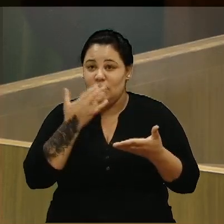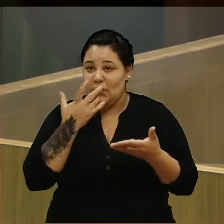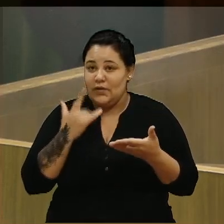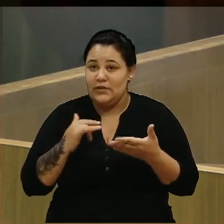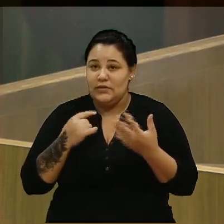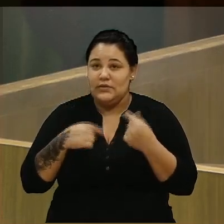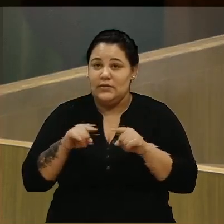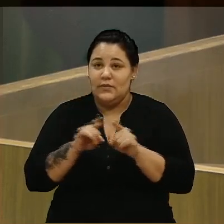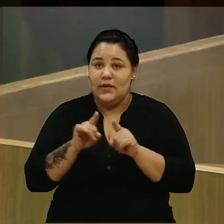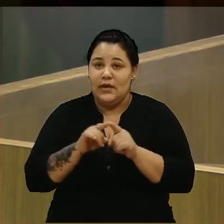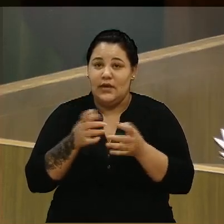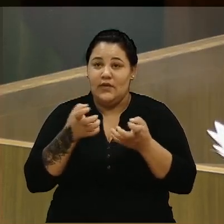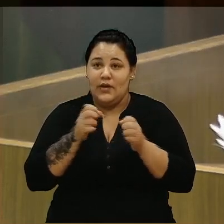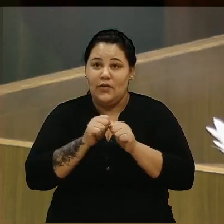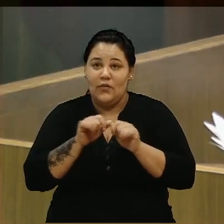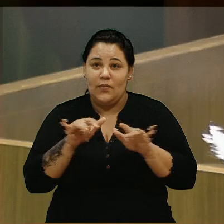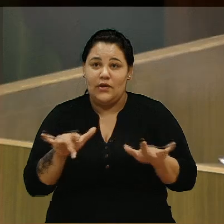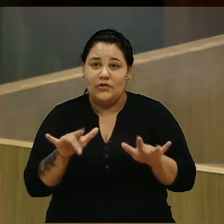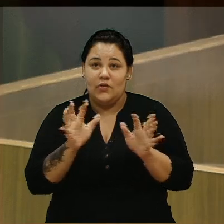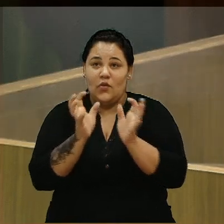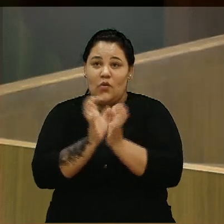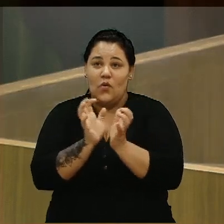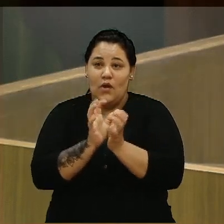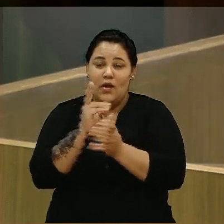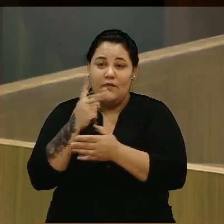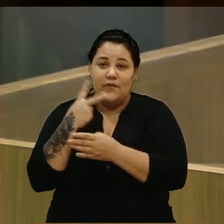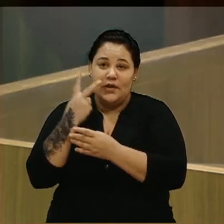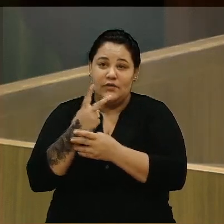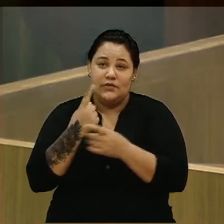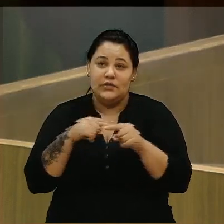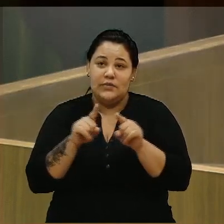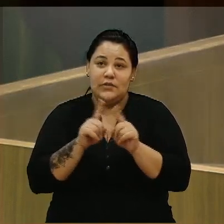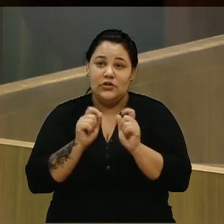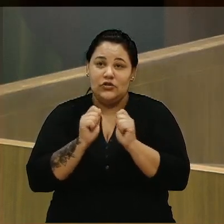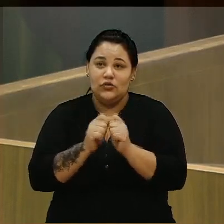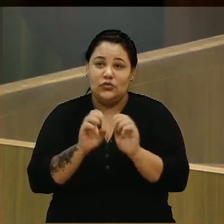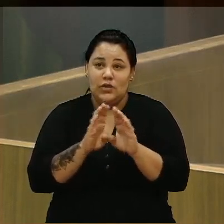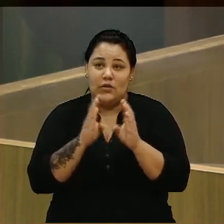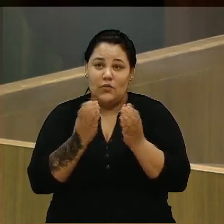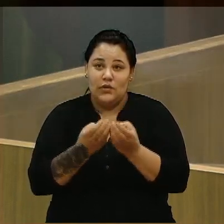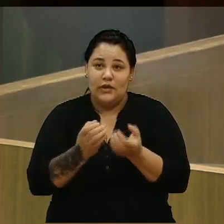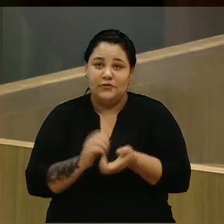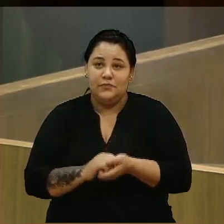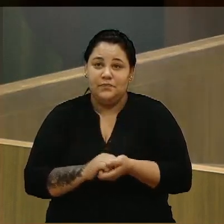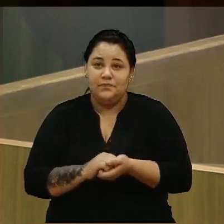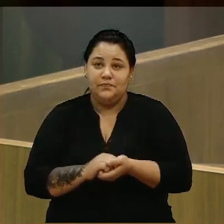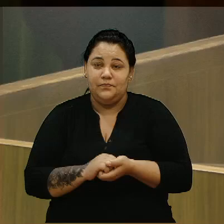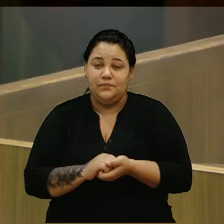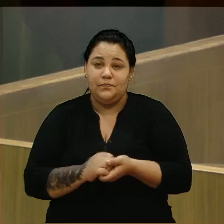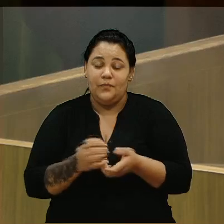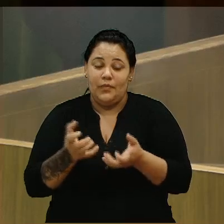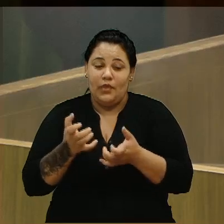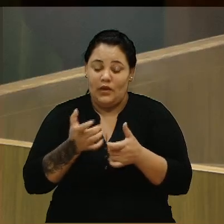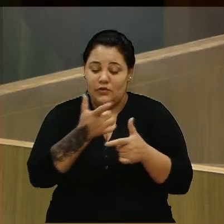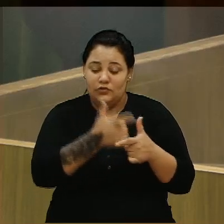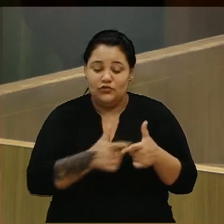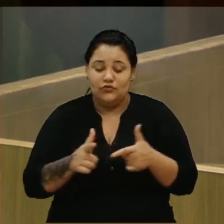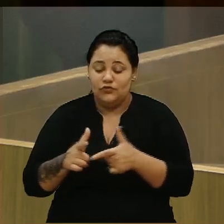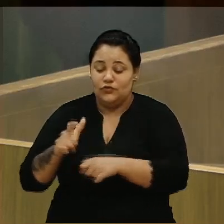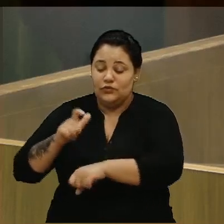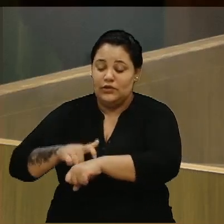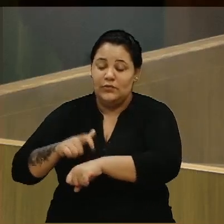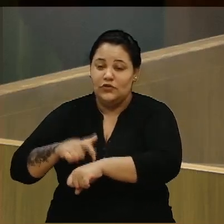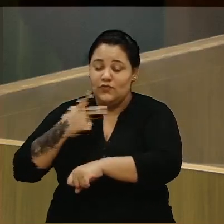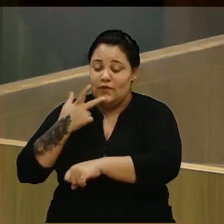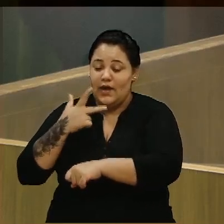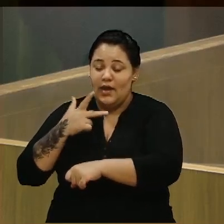eu queria compartilhar com os colegas vereadores e também com a nossa comunidade. Queria dividir esse tempo de declaração de